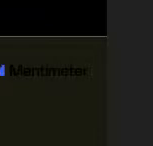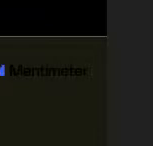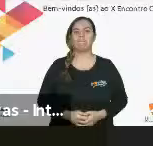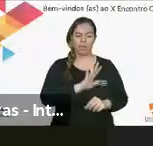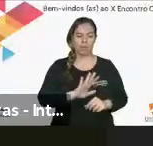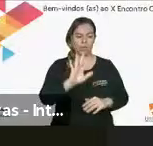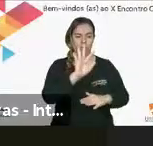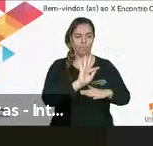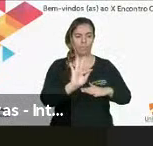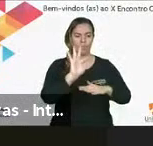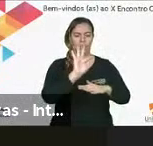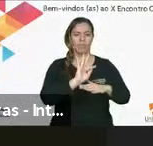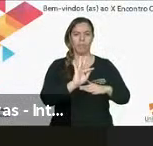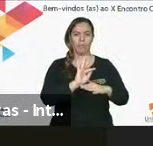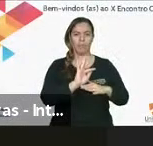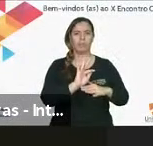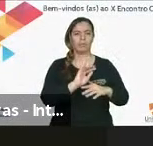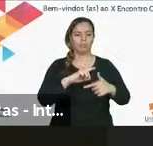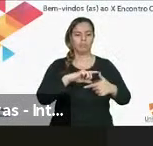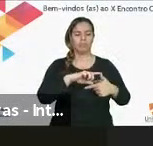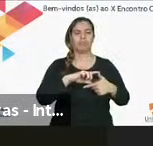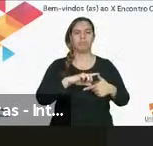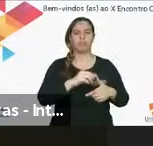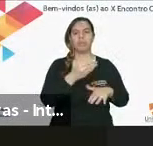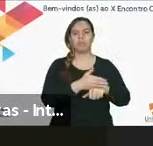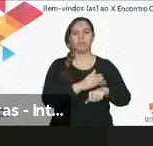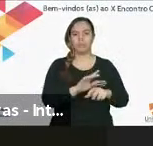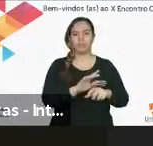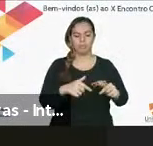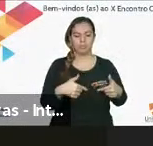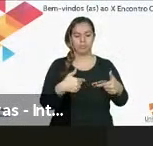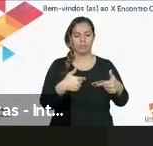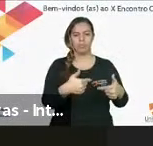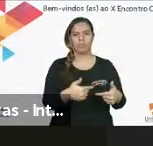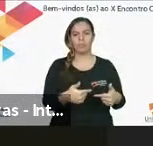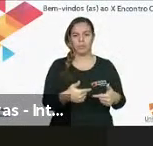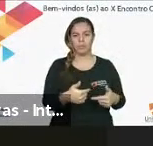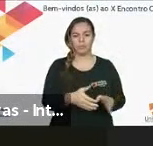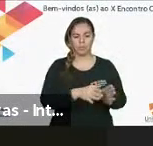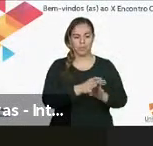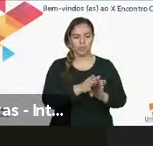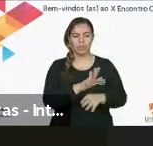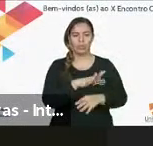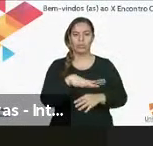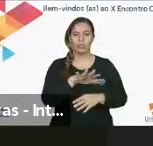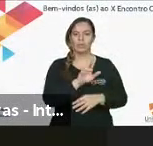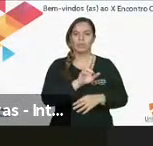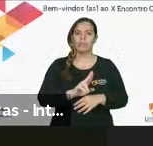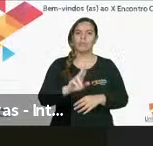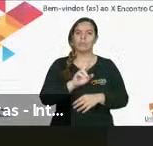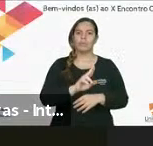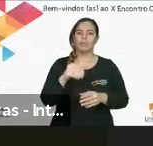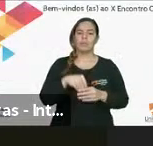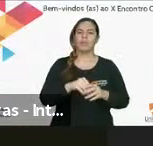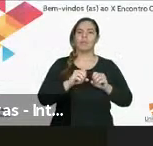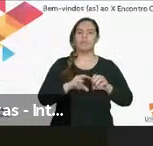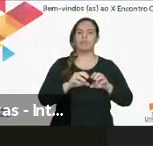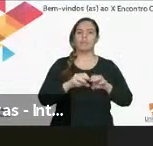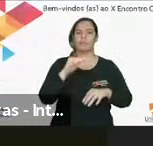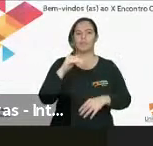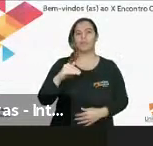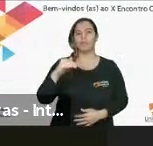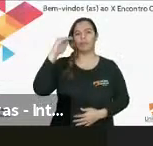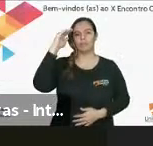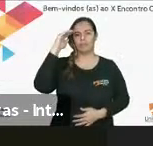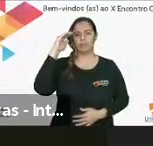formalismo mecanicista das práticas instrucionistas utilizadas na educação de adultos. Lembra